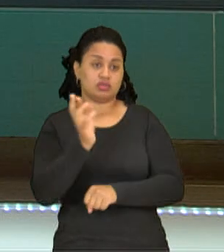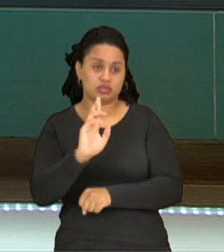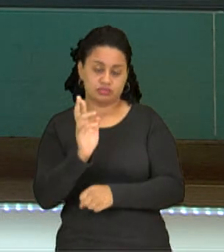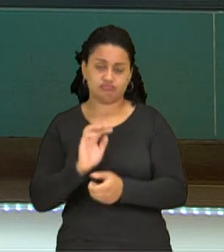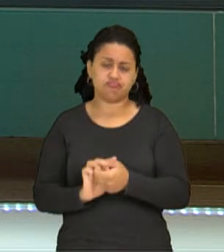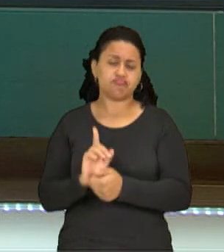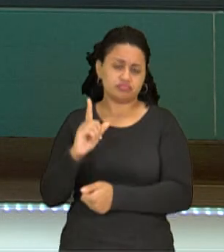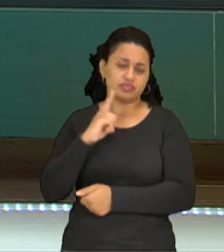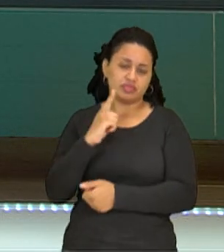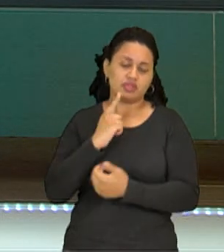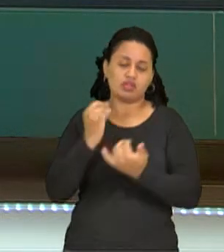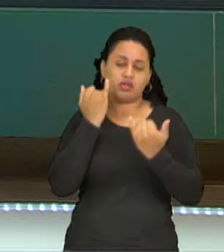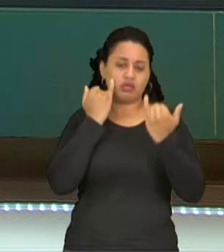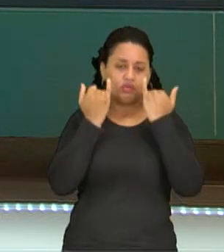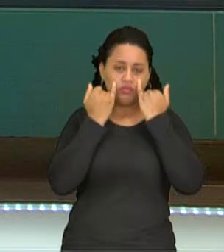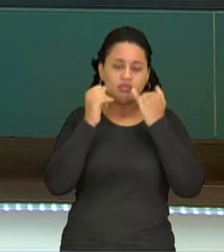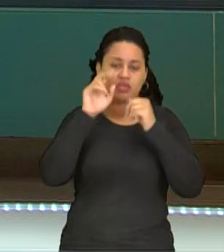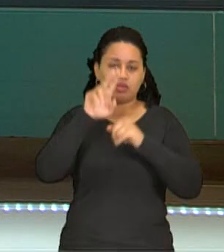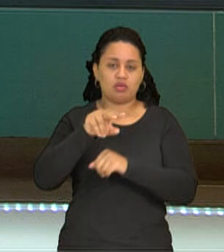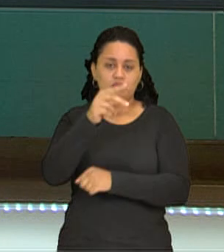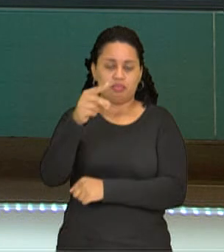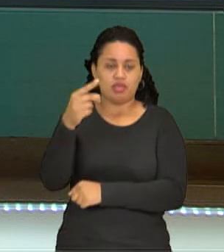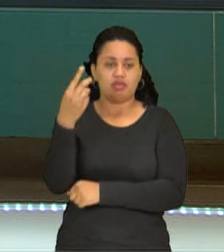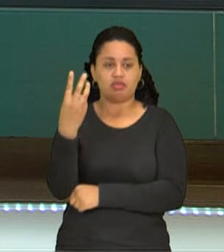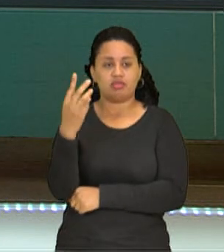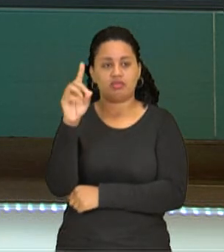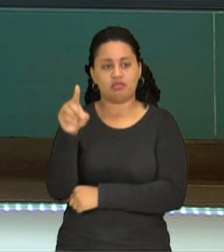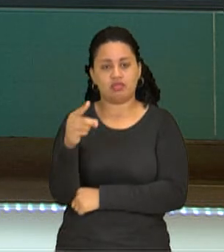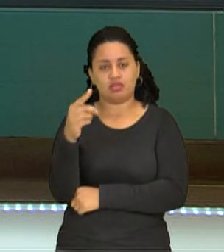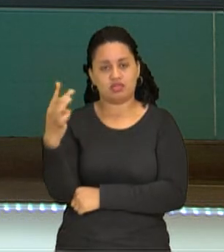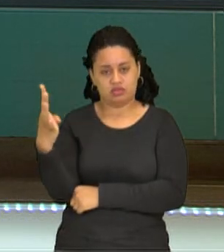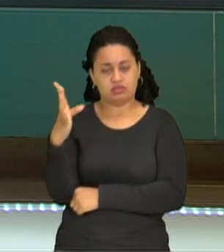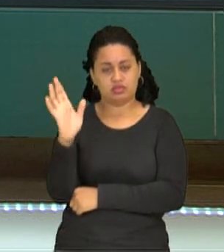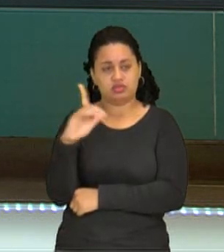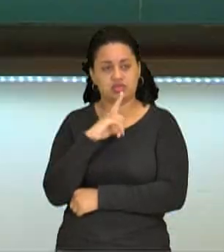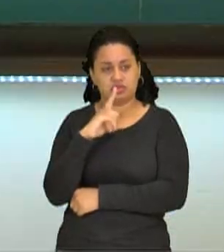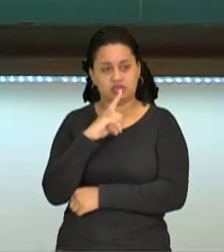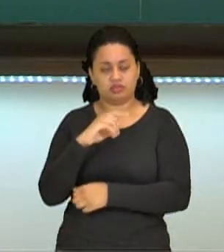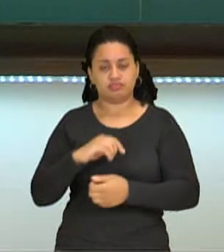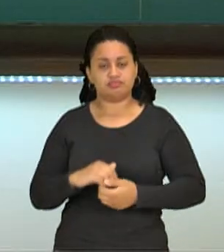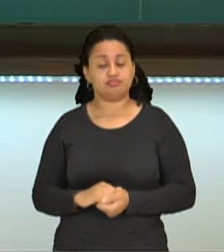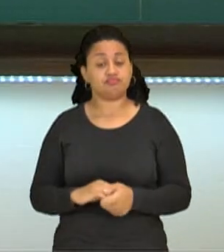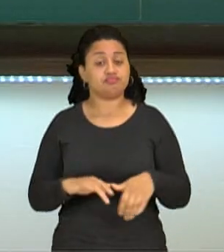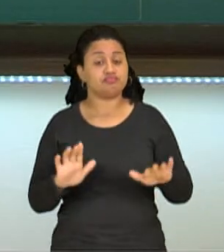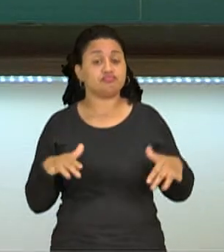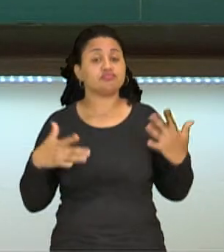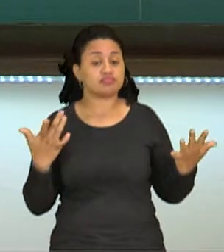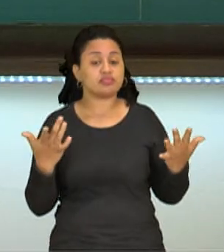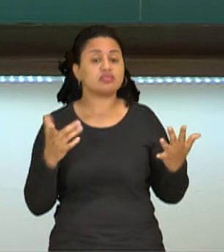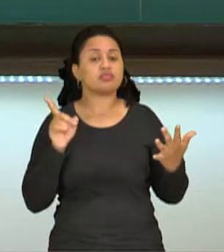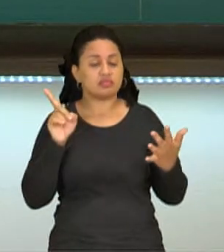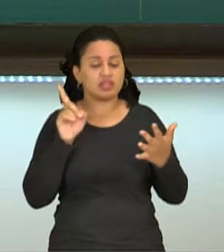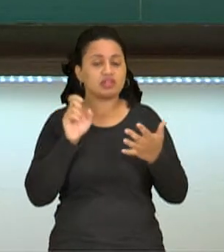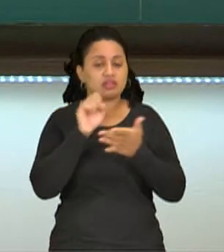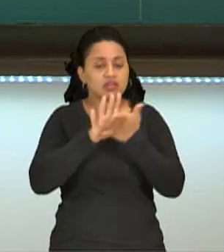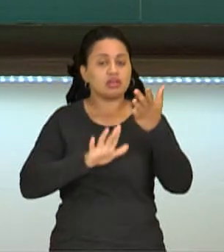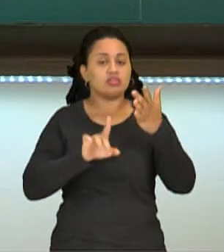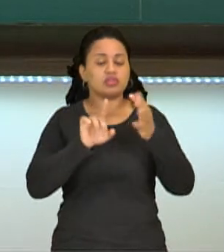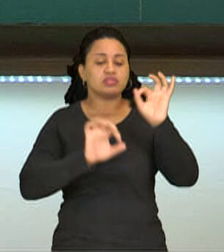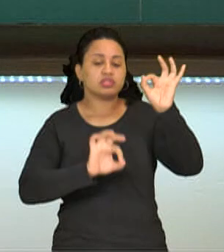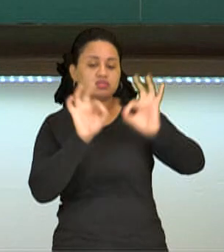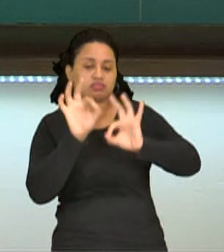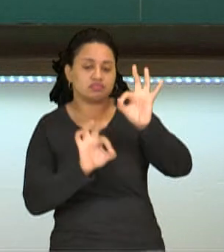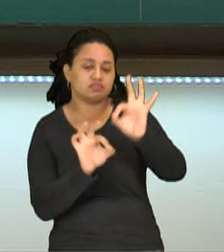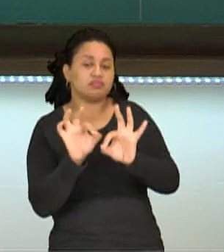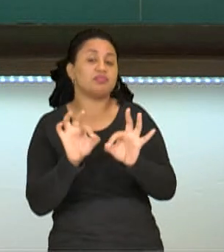caso, está dando que o valor que você vai considerar de π, 3,14. Portanto, nesse problema você vai organizar